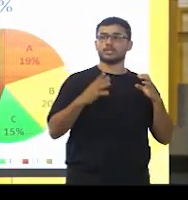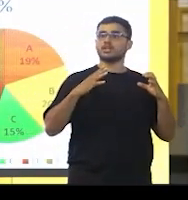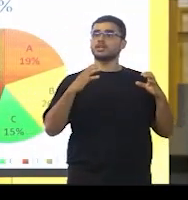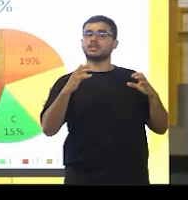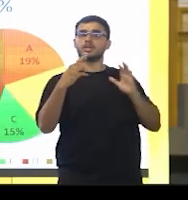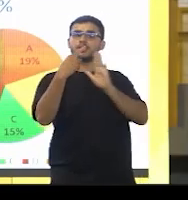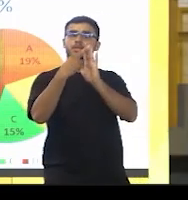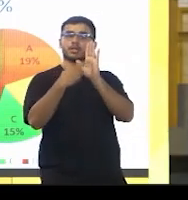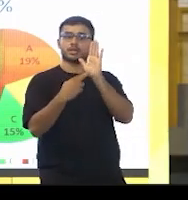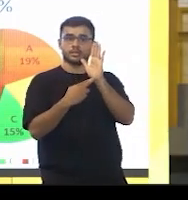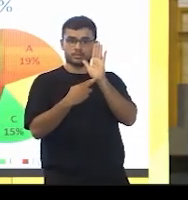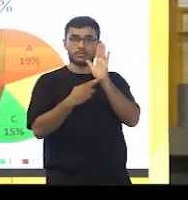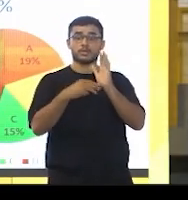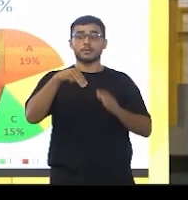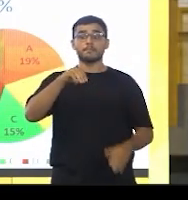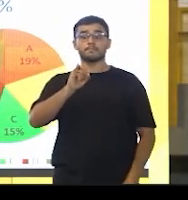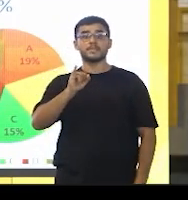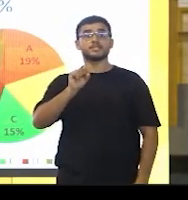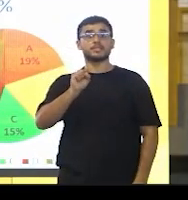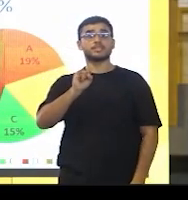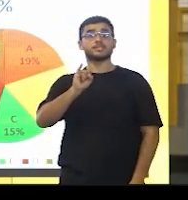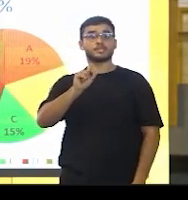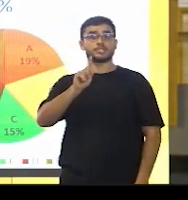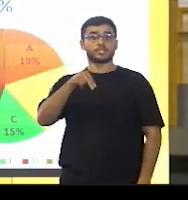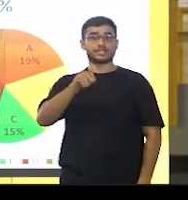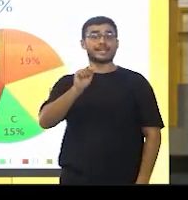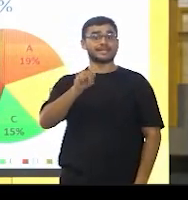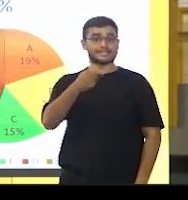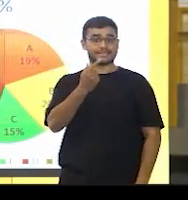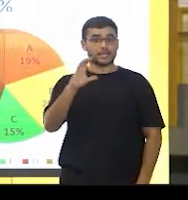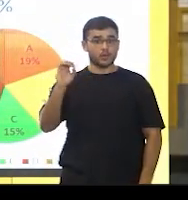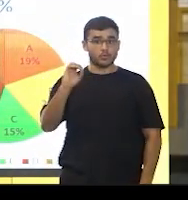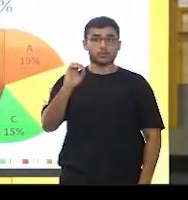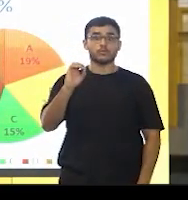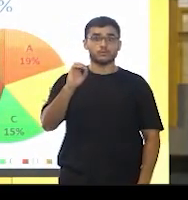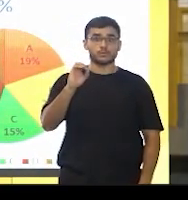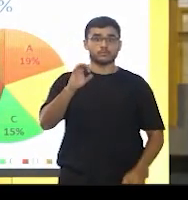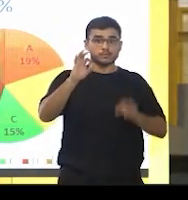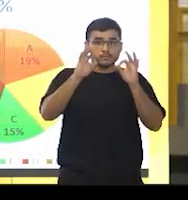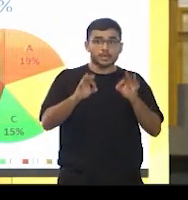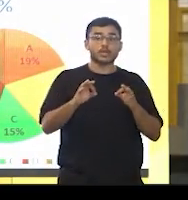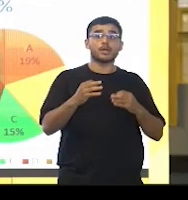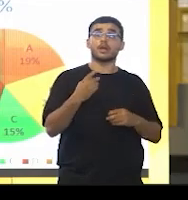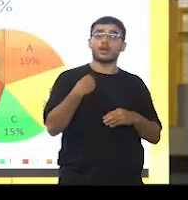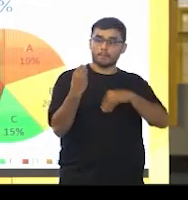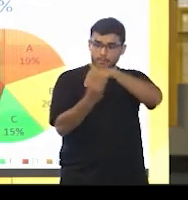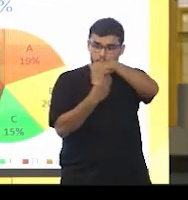Miscigenação, M-I-S, miscigenação,